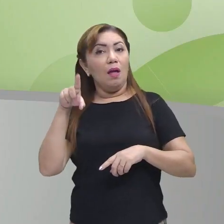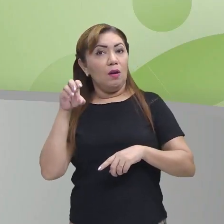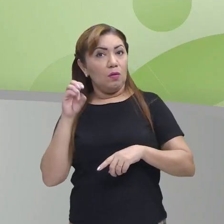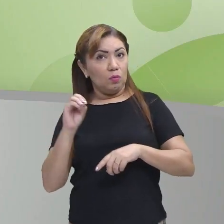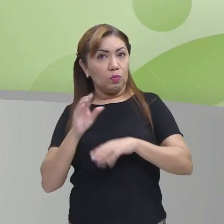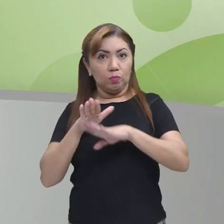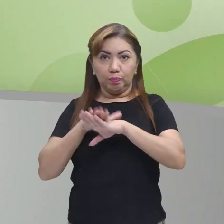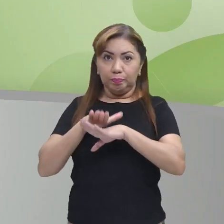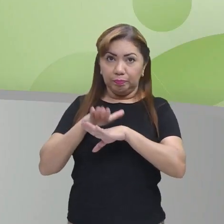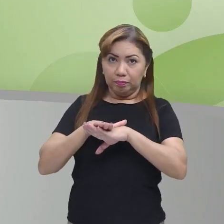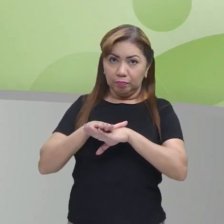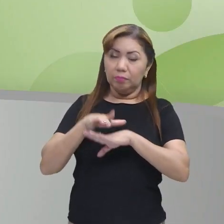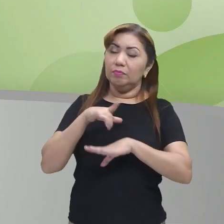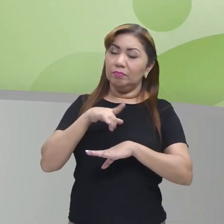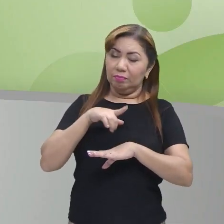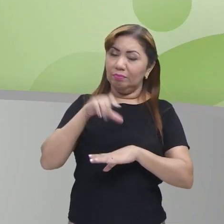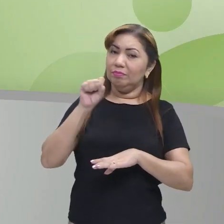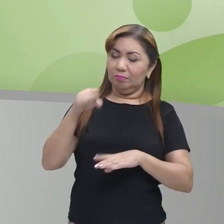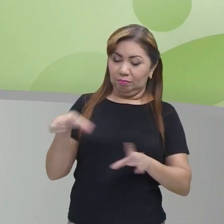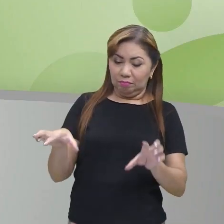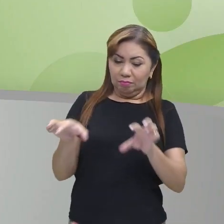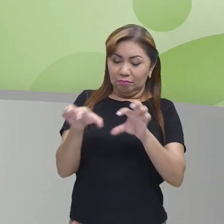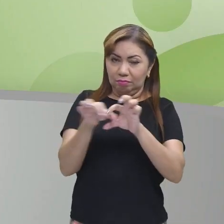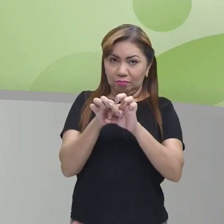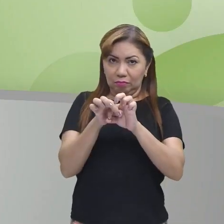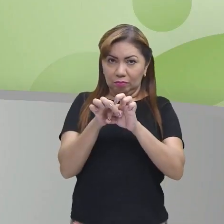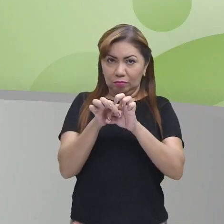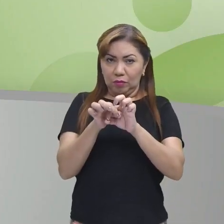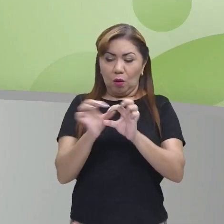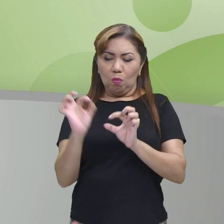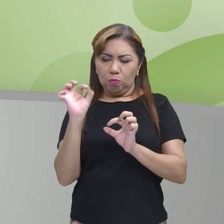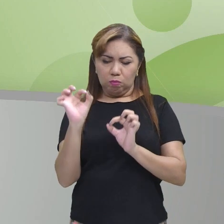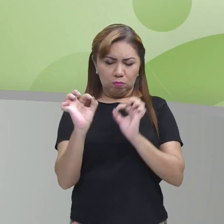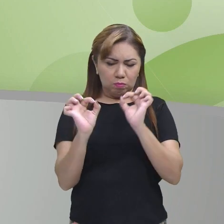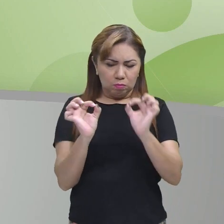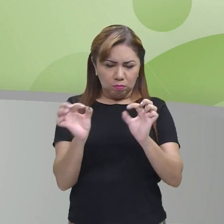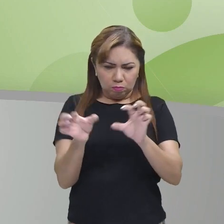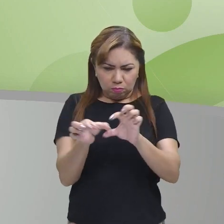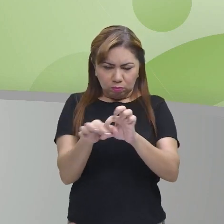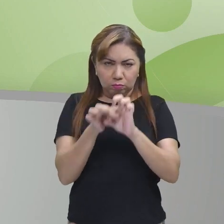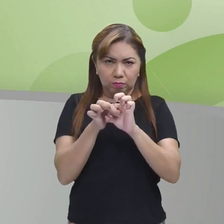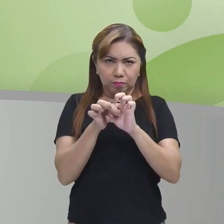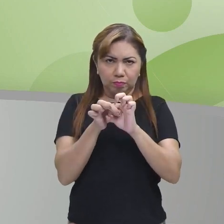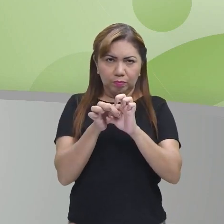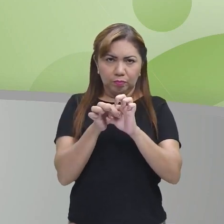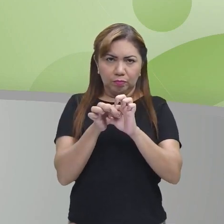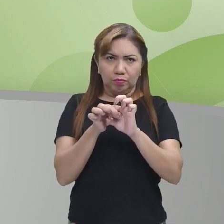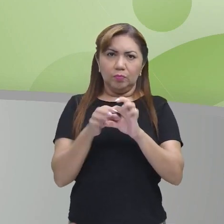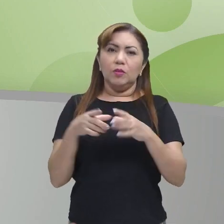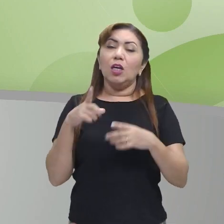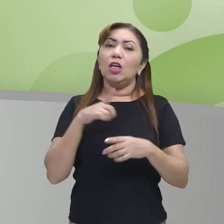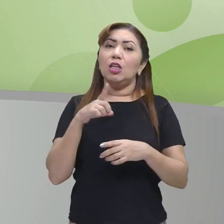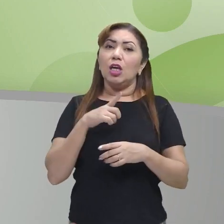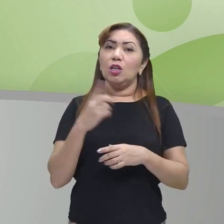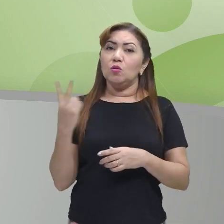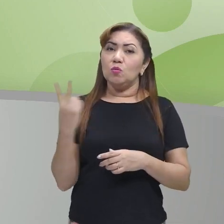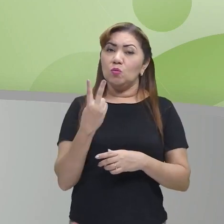essas duas células. E outro protagonista dessa aula são os órgãos